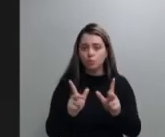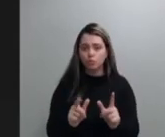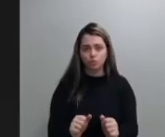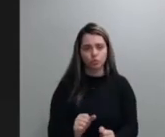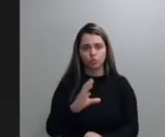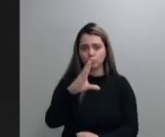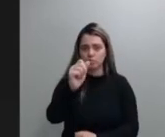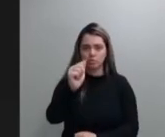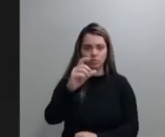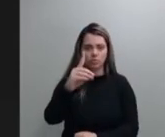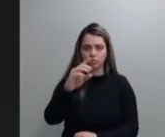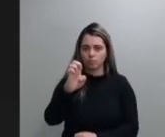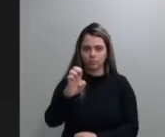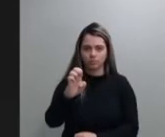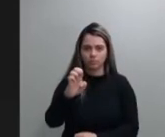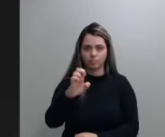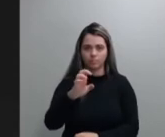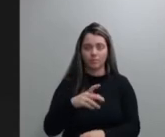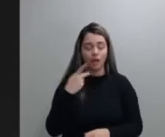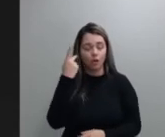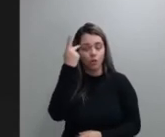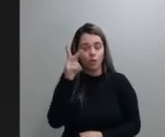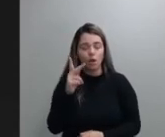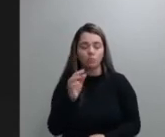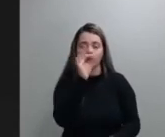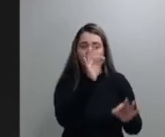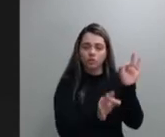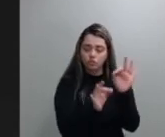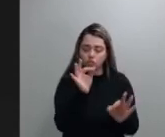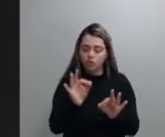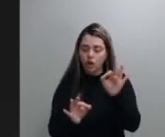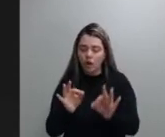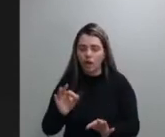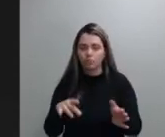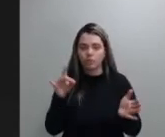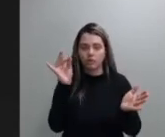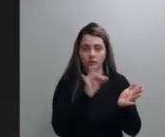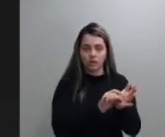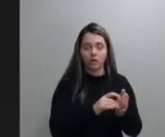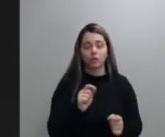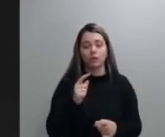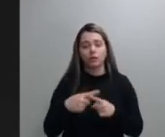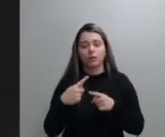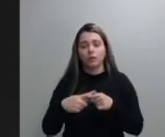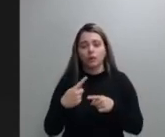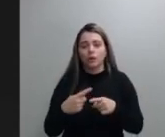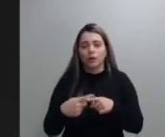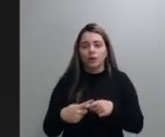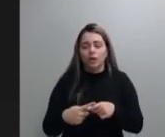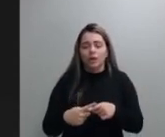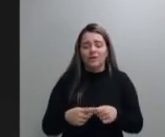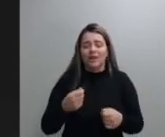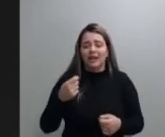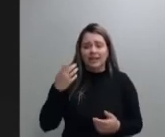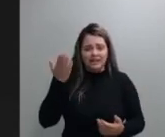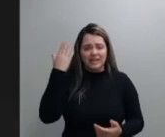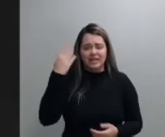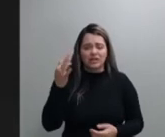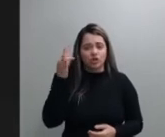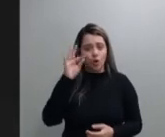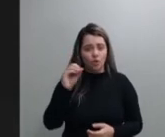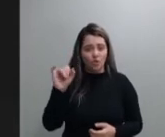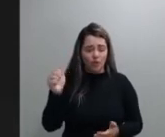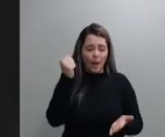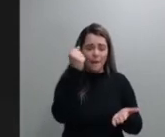cerne da controvérsia em julgamento foi aprovada com uma série de restrições que visam em última